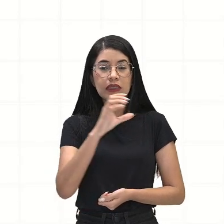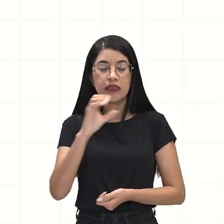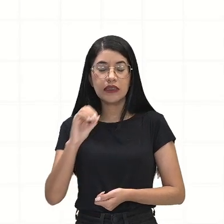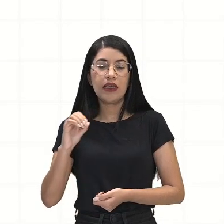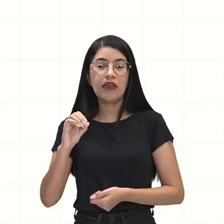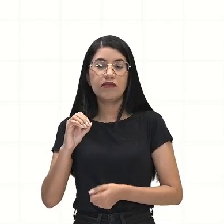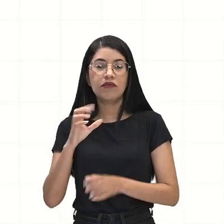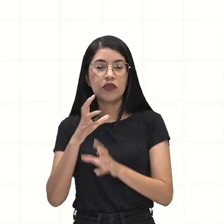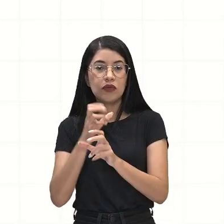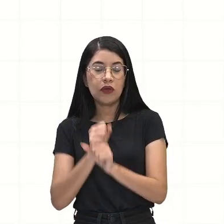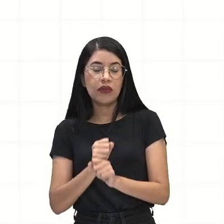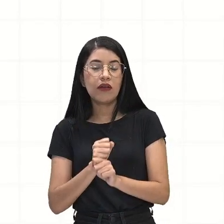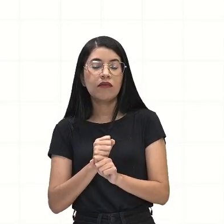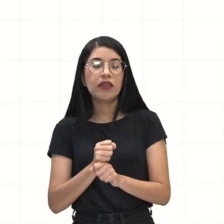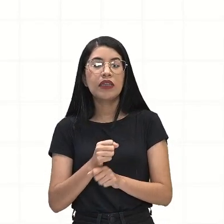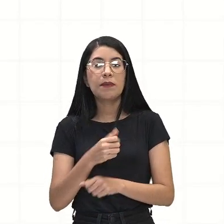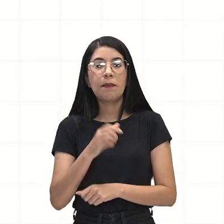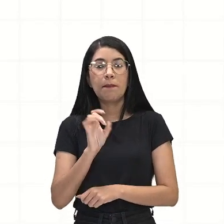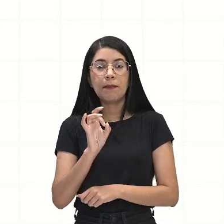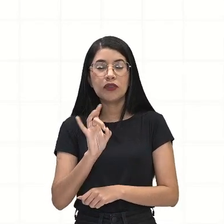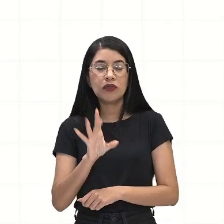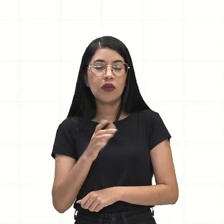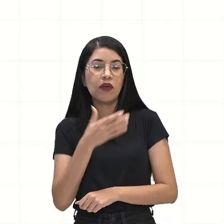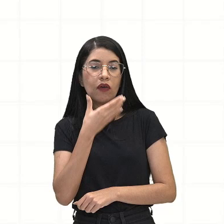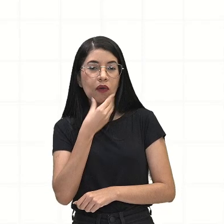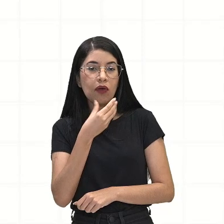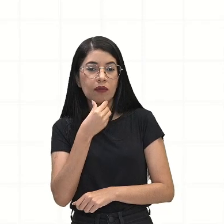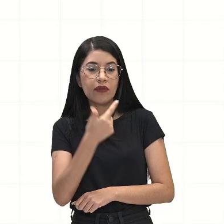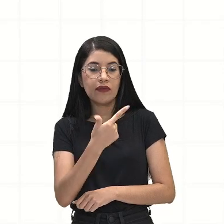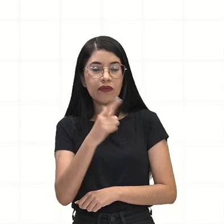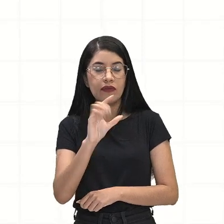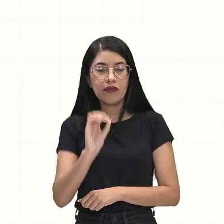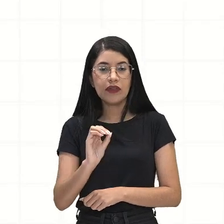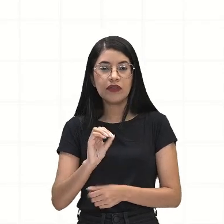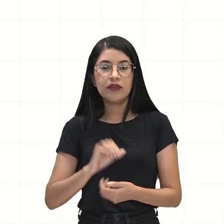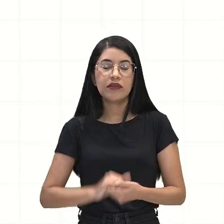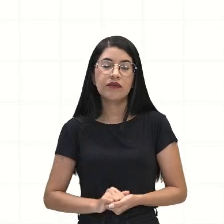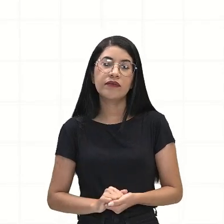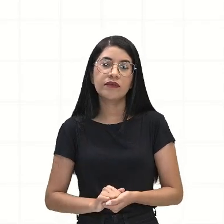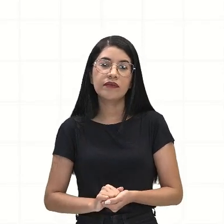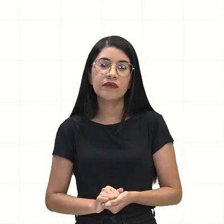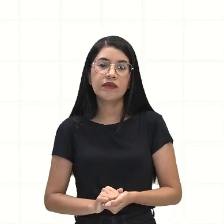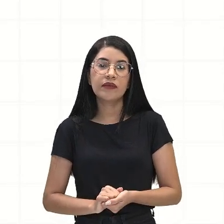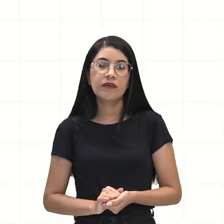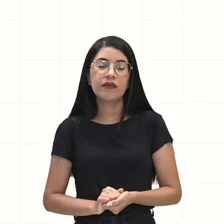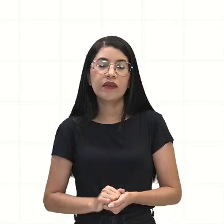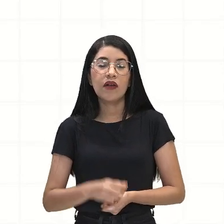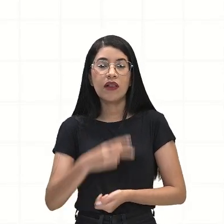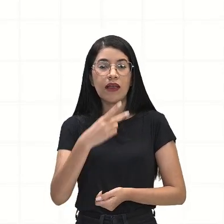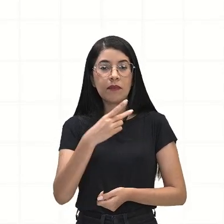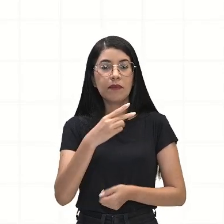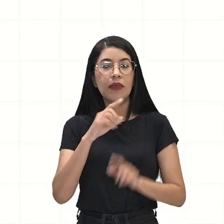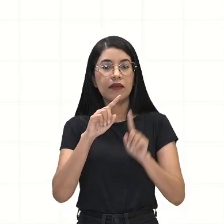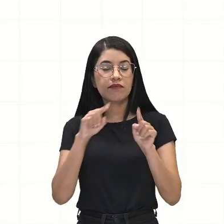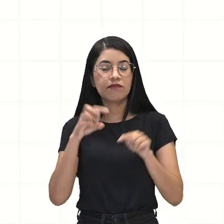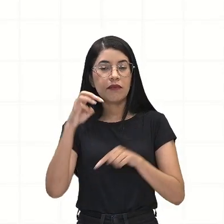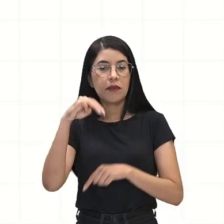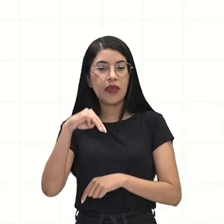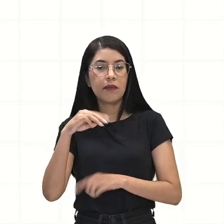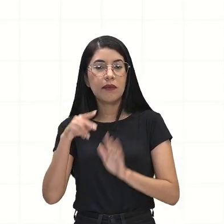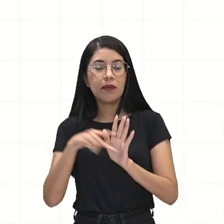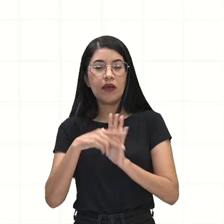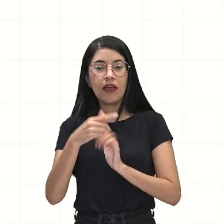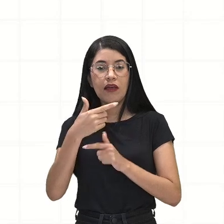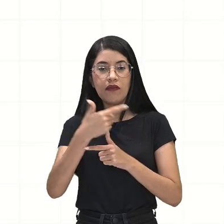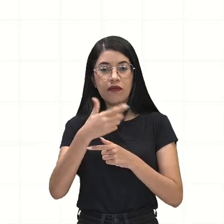100. Então, a probabilidade de ser masculino, vou colocar aqui M de masculino, é igual a 20